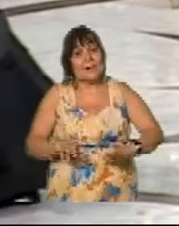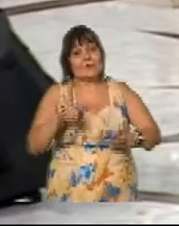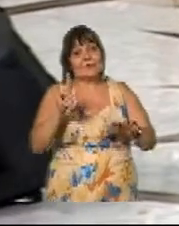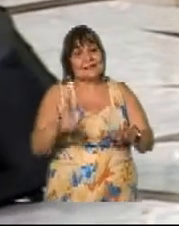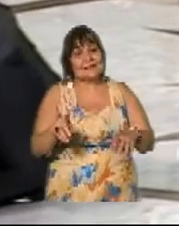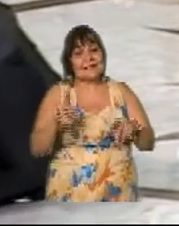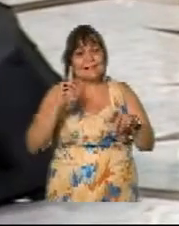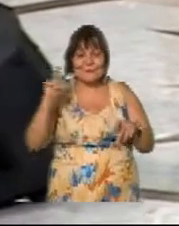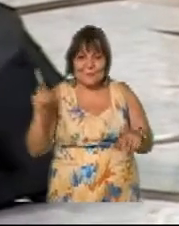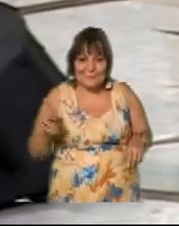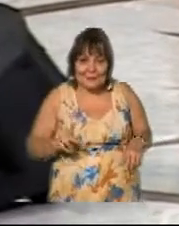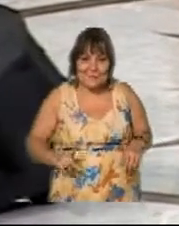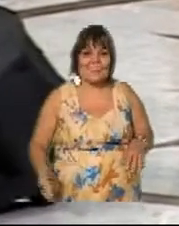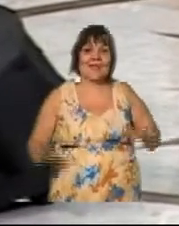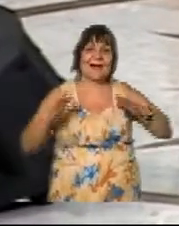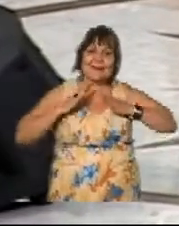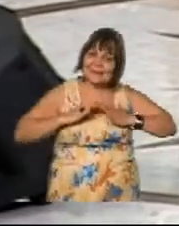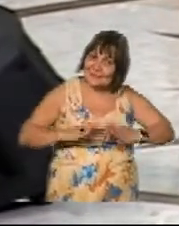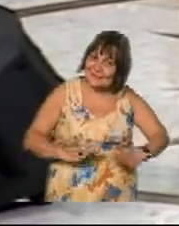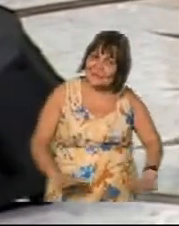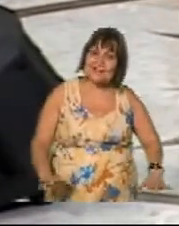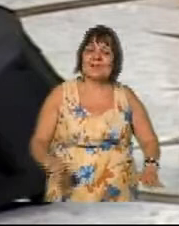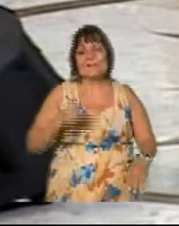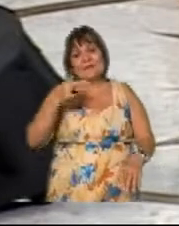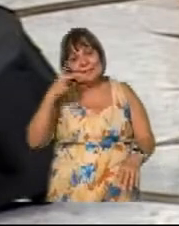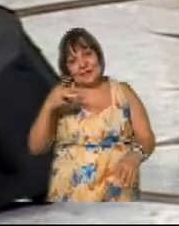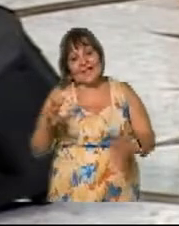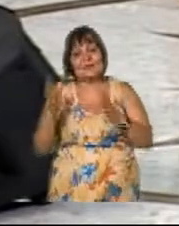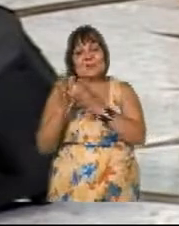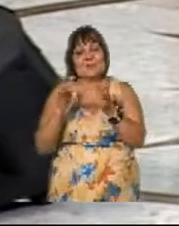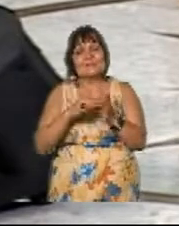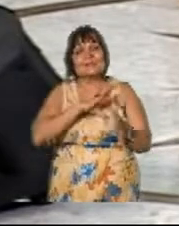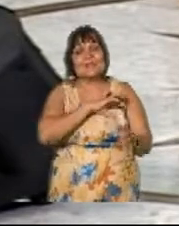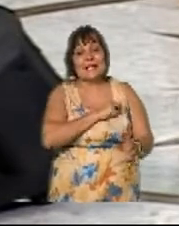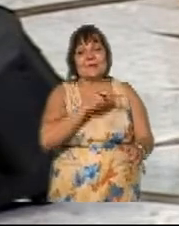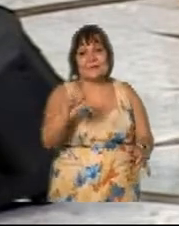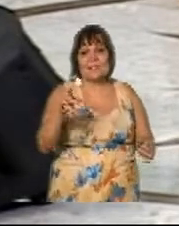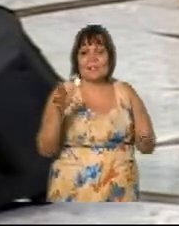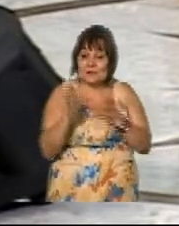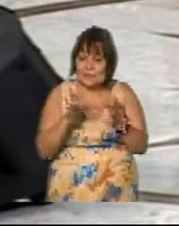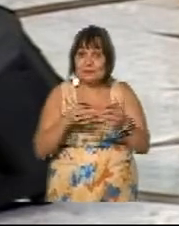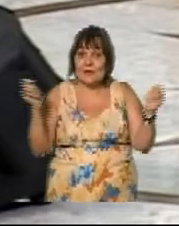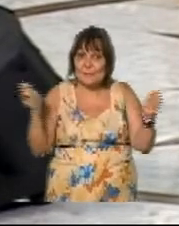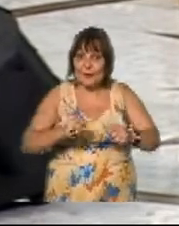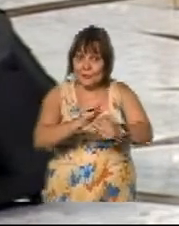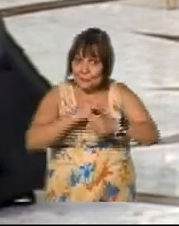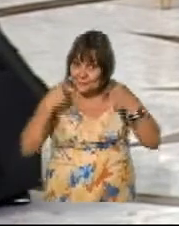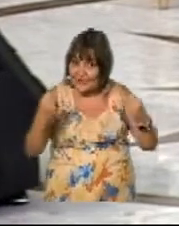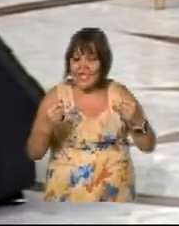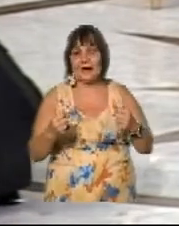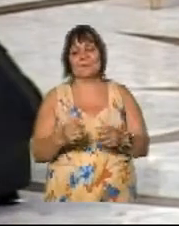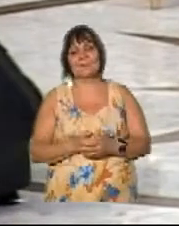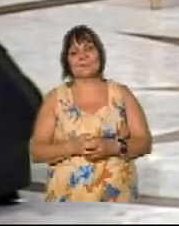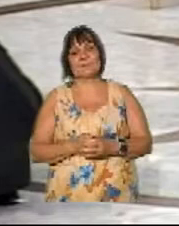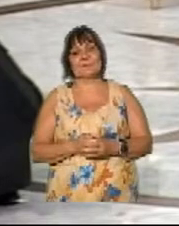representa quem o enviou. Que reproduz quem o enviou. É aquela pessoa que é investida de honra. Fala de Jesus. Tem